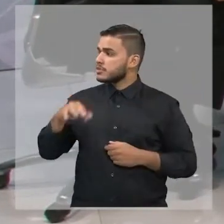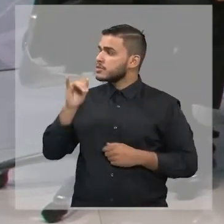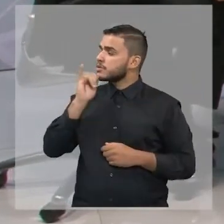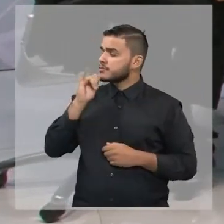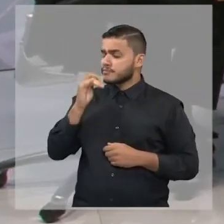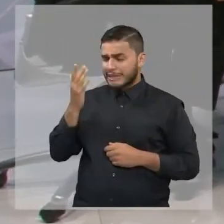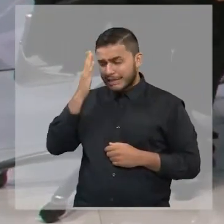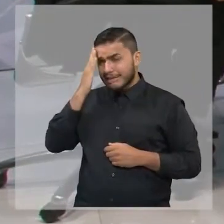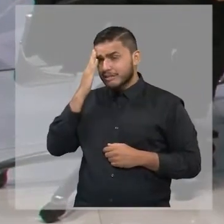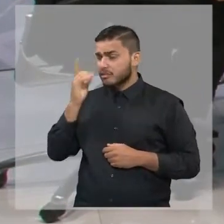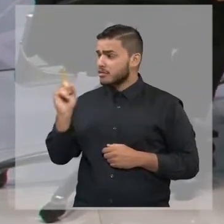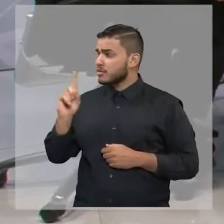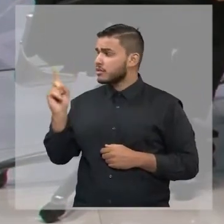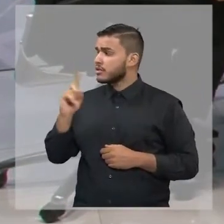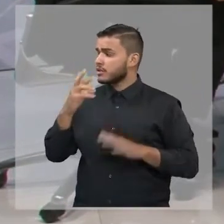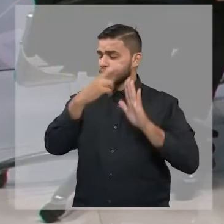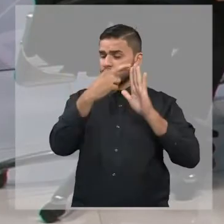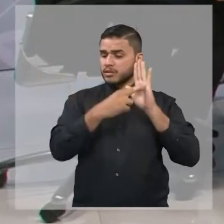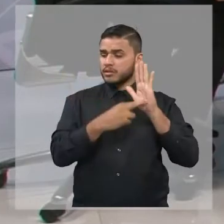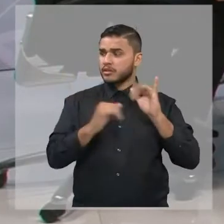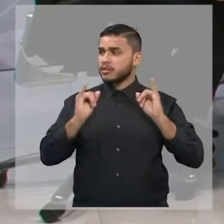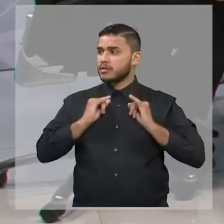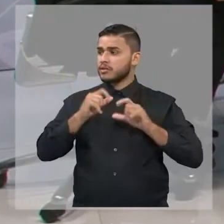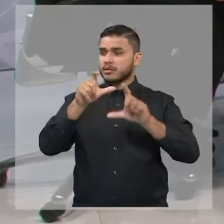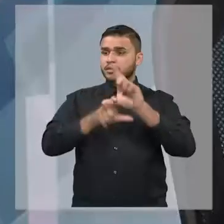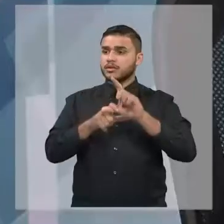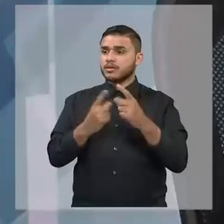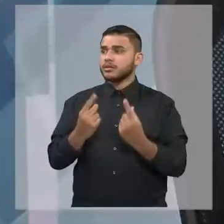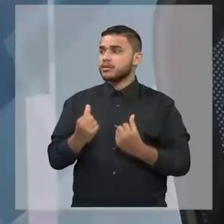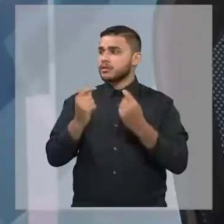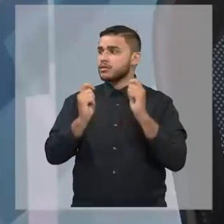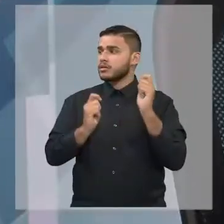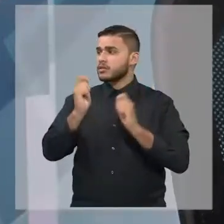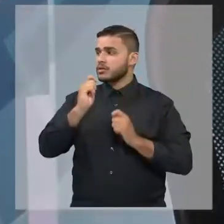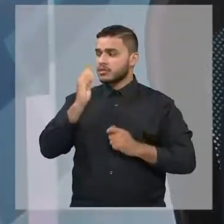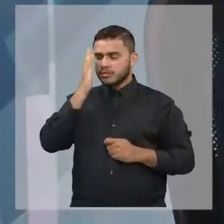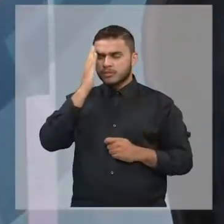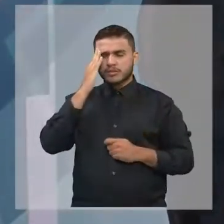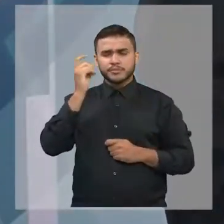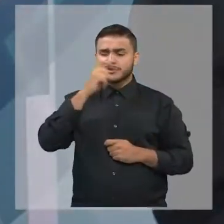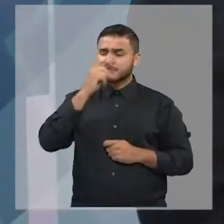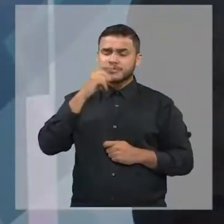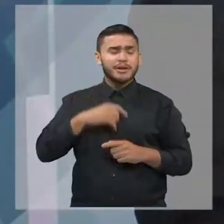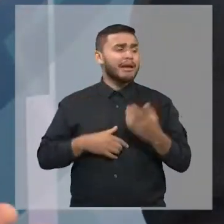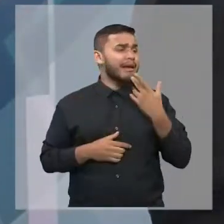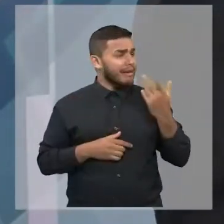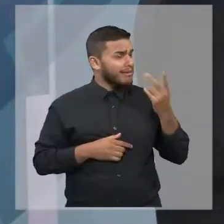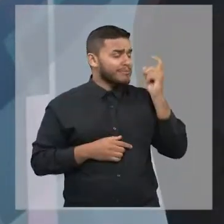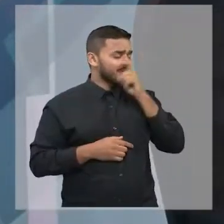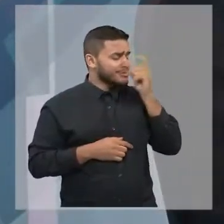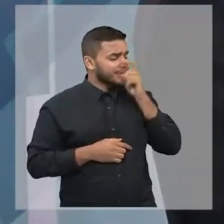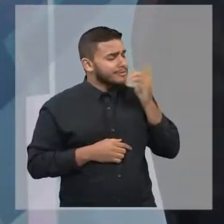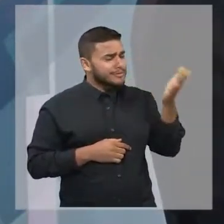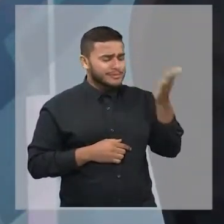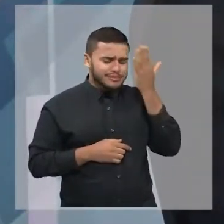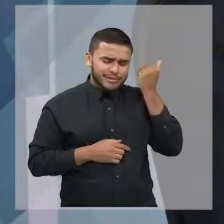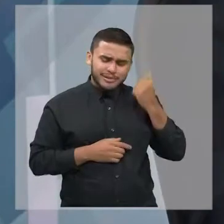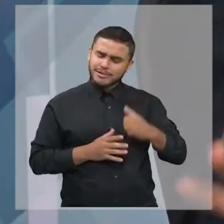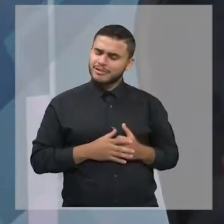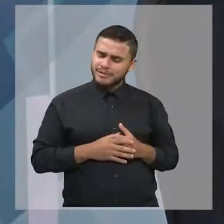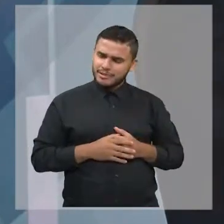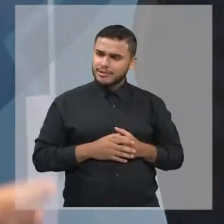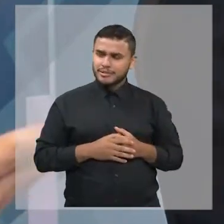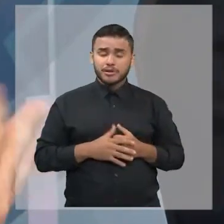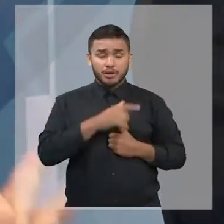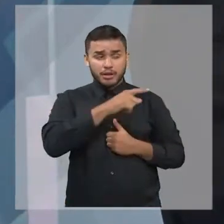Quem prove que a Previdência não é deficitária. Isso é estelionato ideológico, isso é blefe. É isso que a universidade podia colaborar.